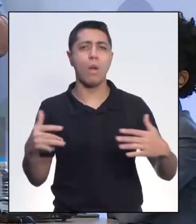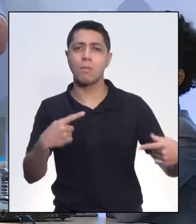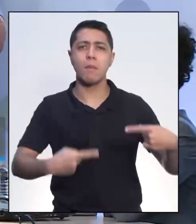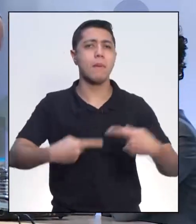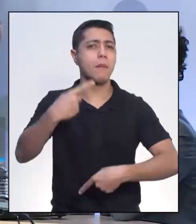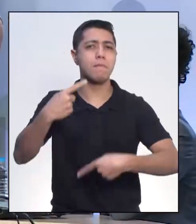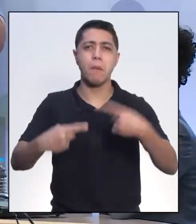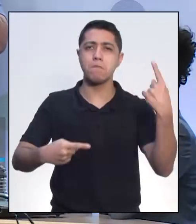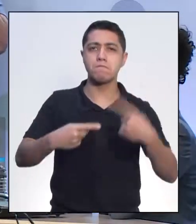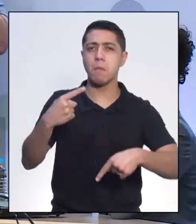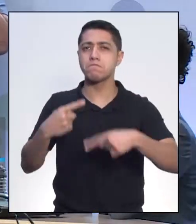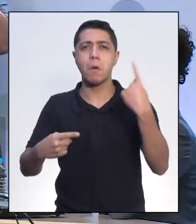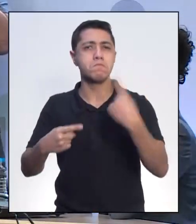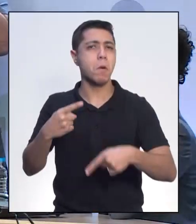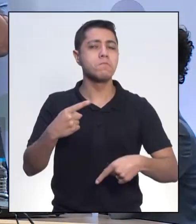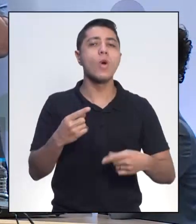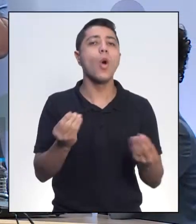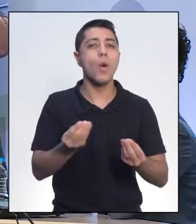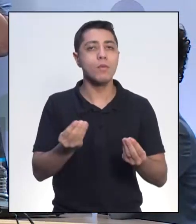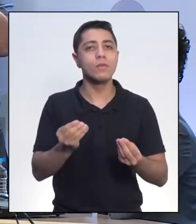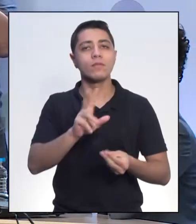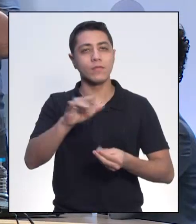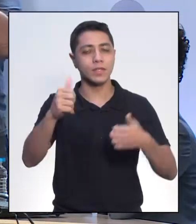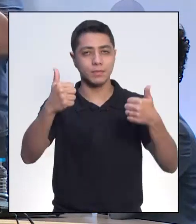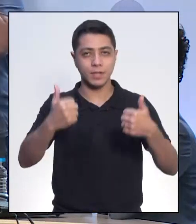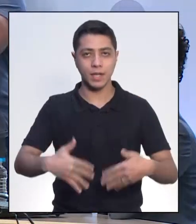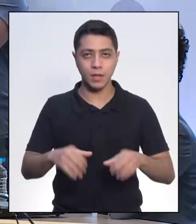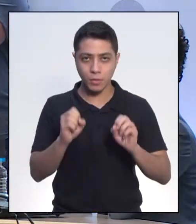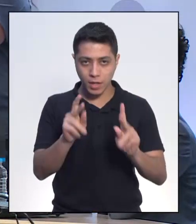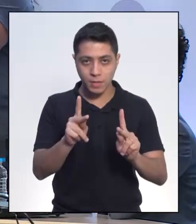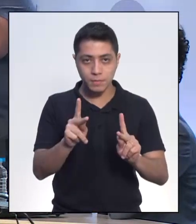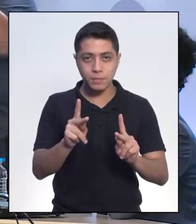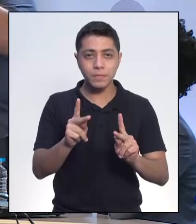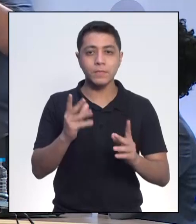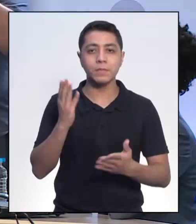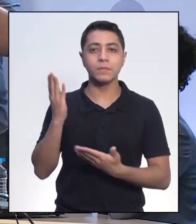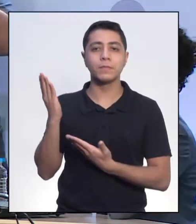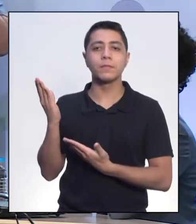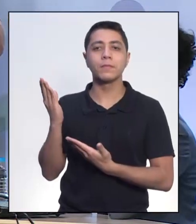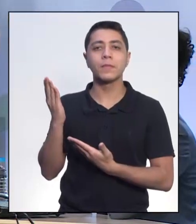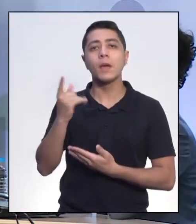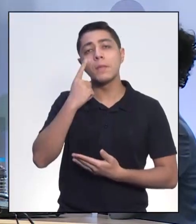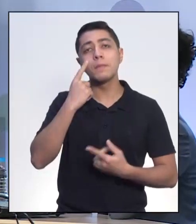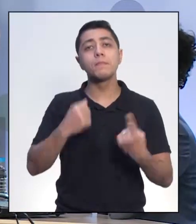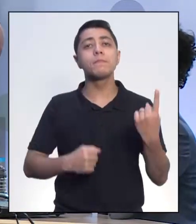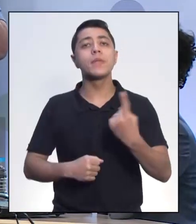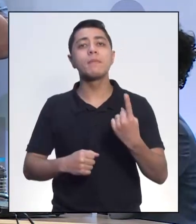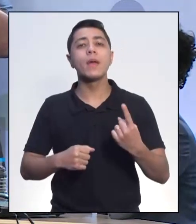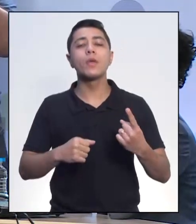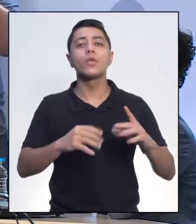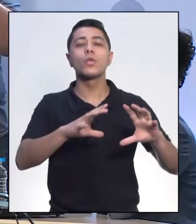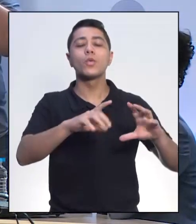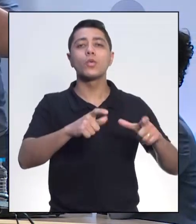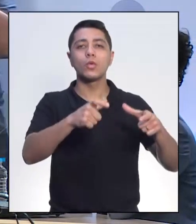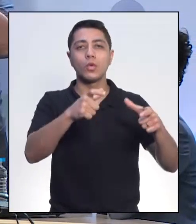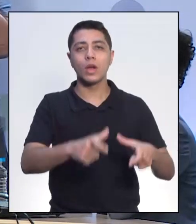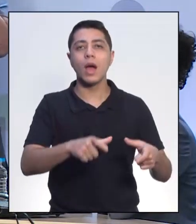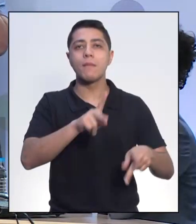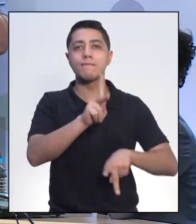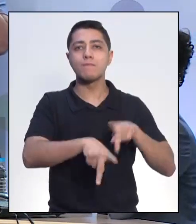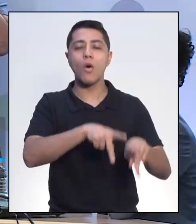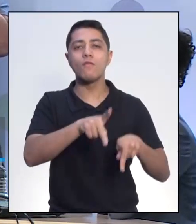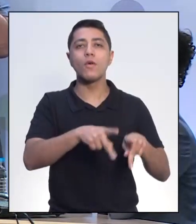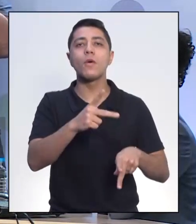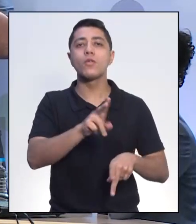perfeito? Entre as civilizações, desculpa. A primeira delas aqui é a questão da Palestina, né, questão aí bem